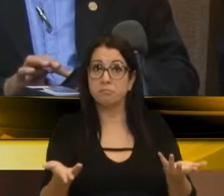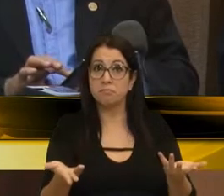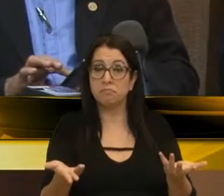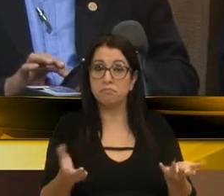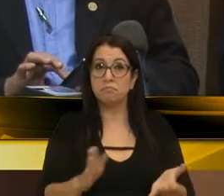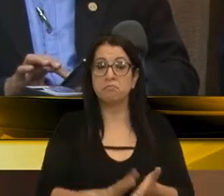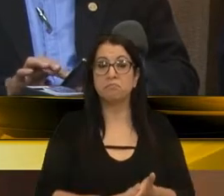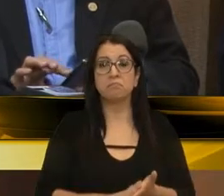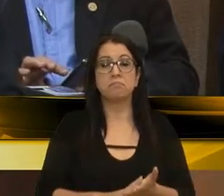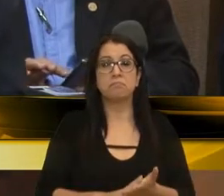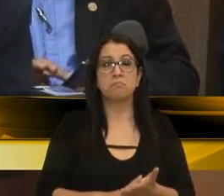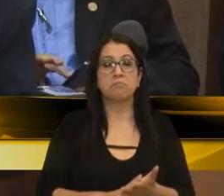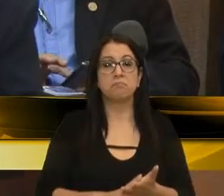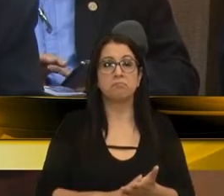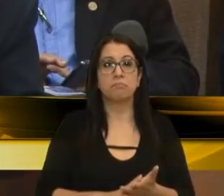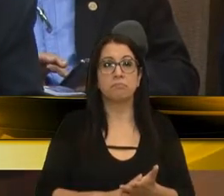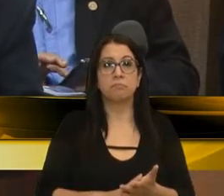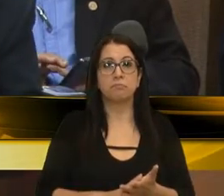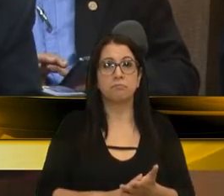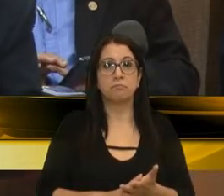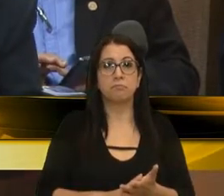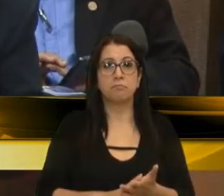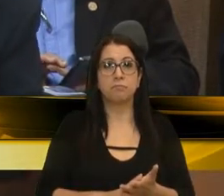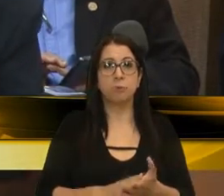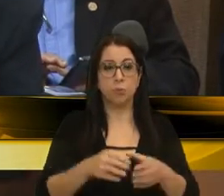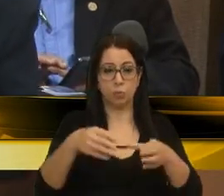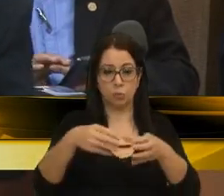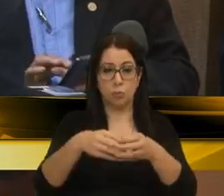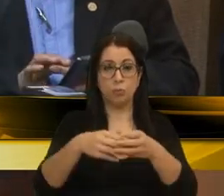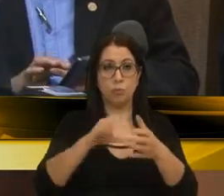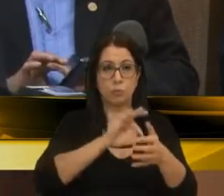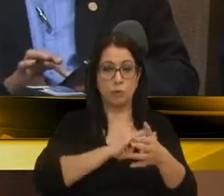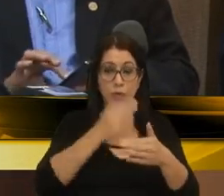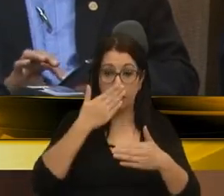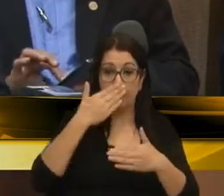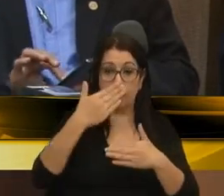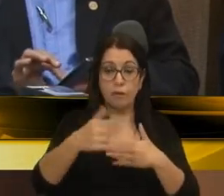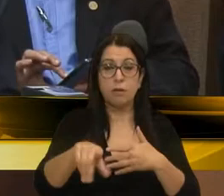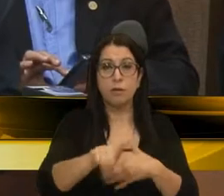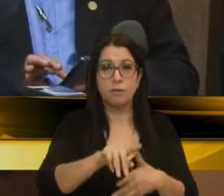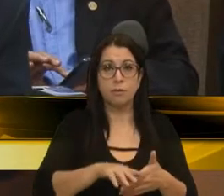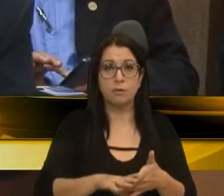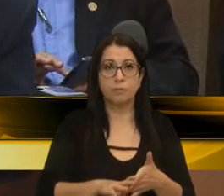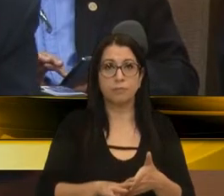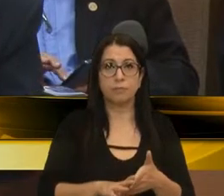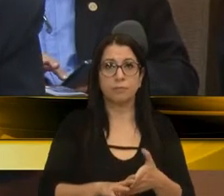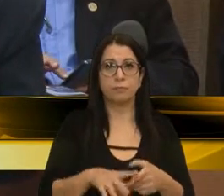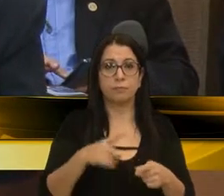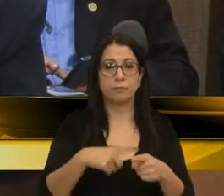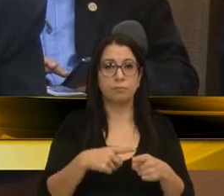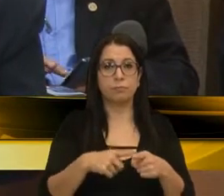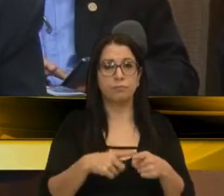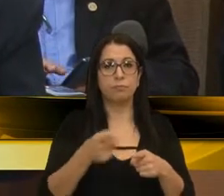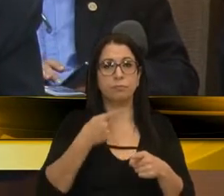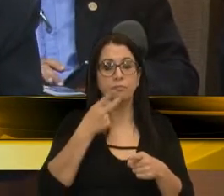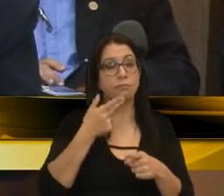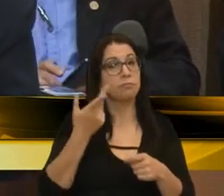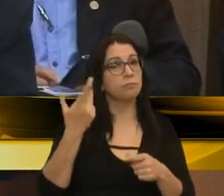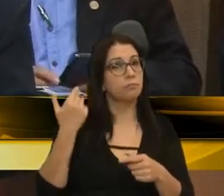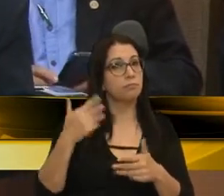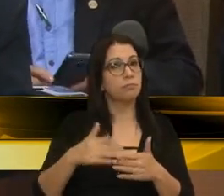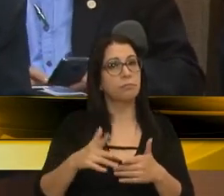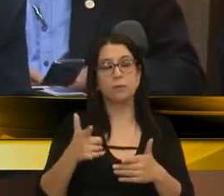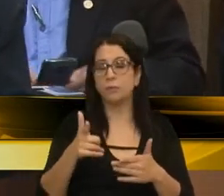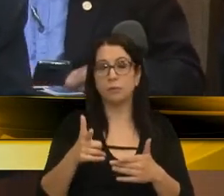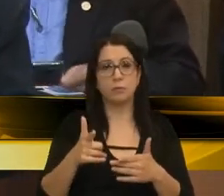Simplesmente, e assim, se o módulo da brigada estivesse na frente, porque o que o comando dizia na época? Não